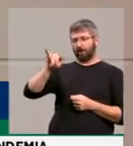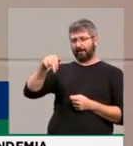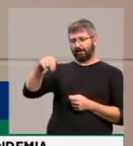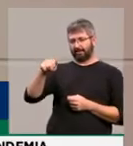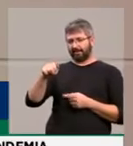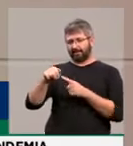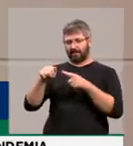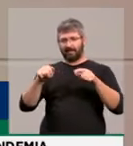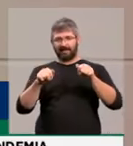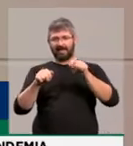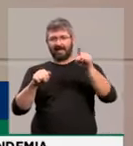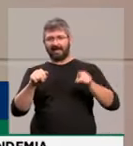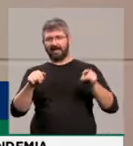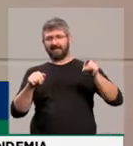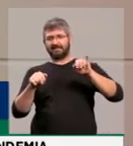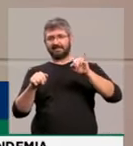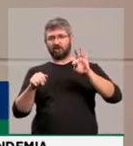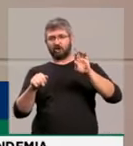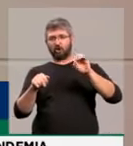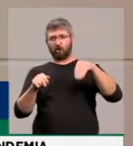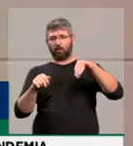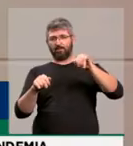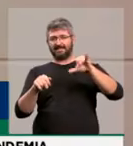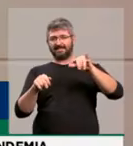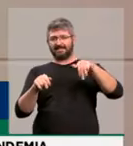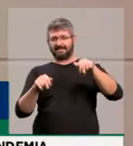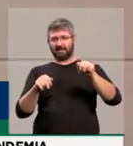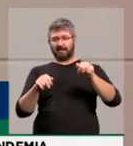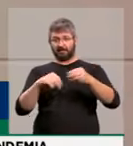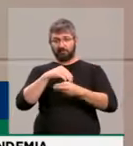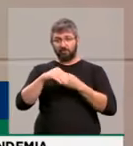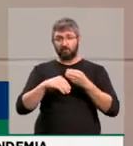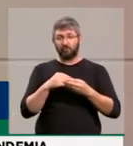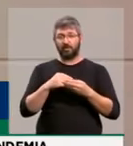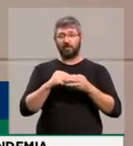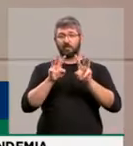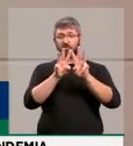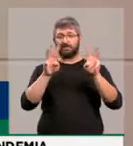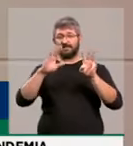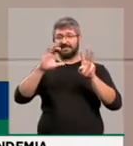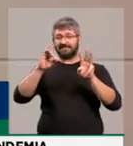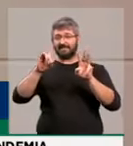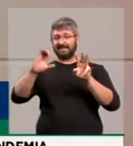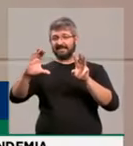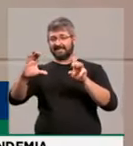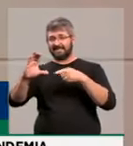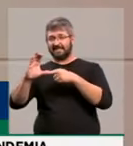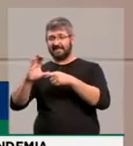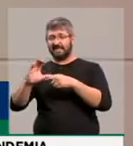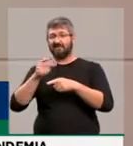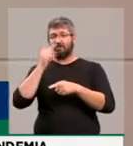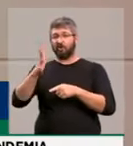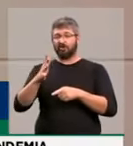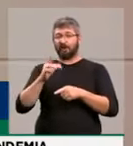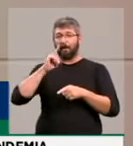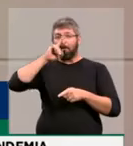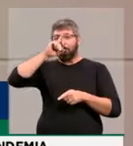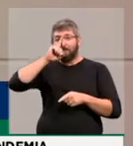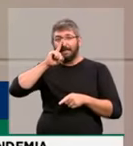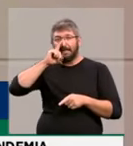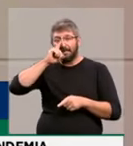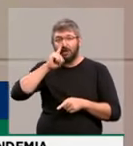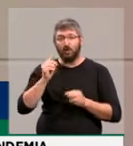com azitromicina. Há uma recomendação expressa no site do CDC, Agência Norte-Americana do